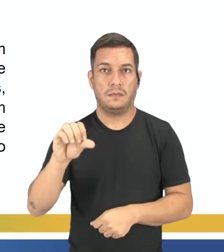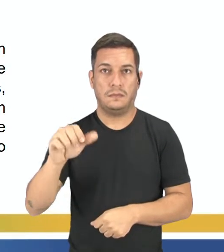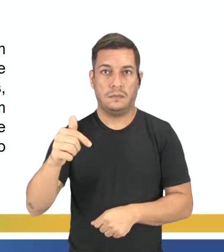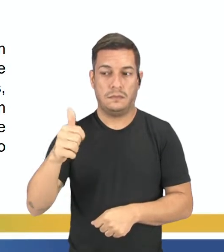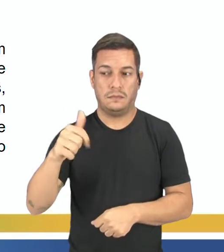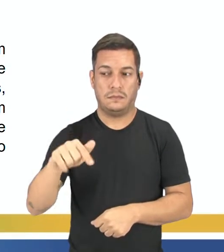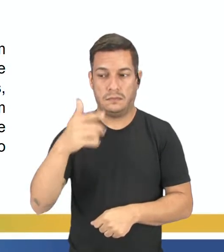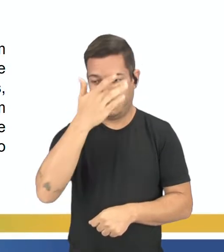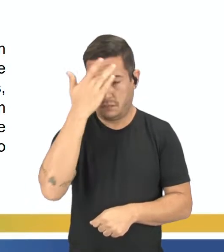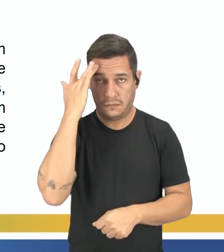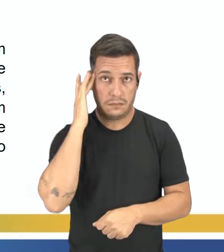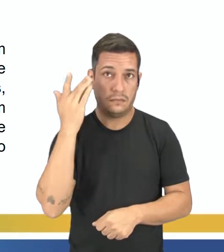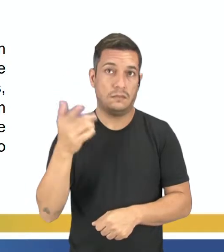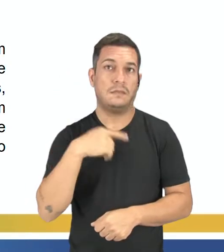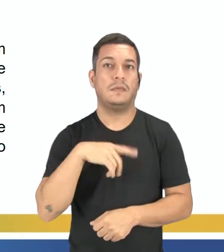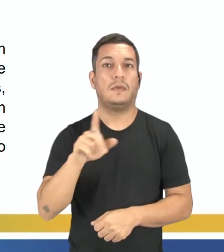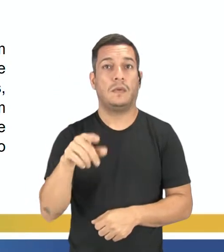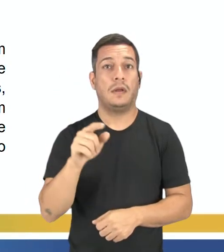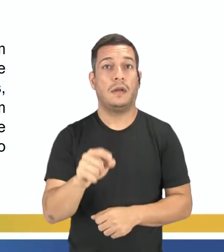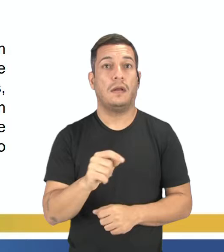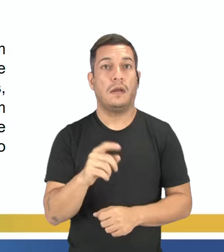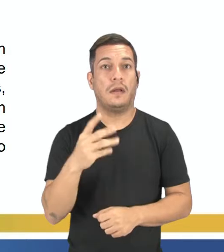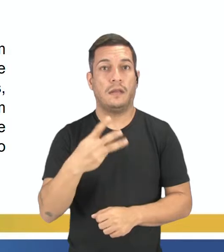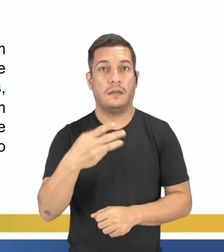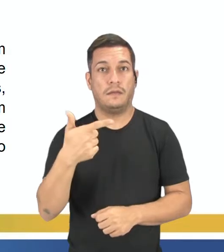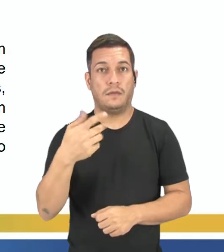896.917 pessoas. Destes,